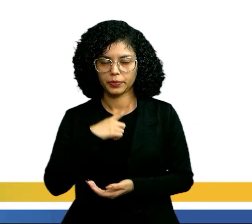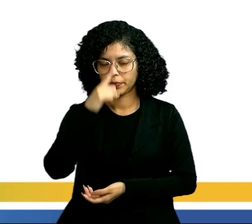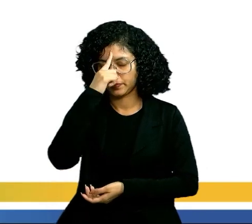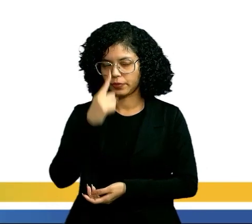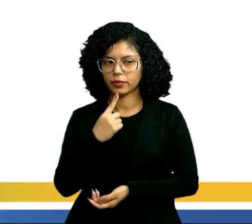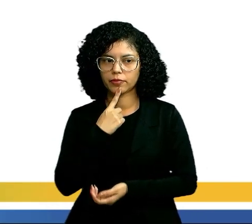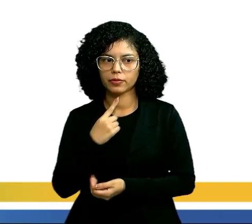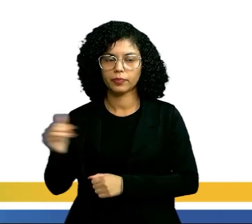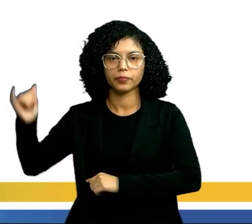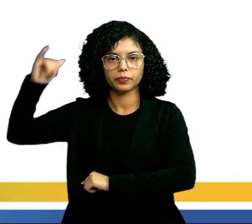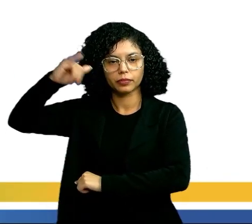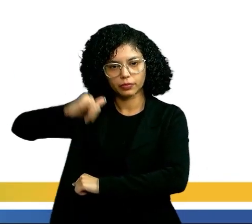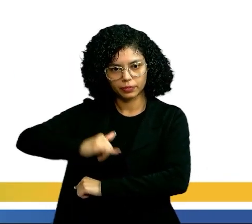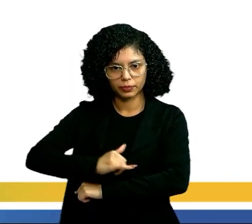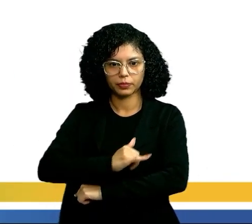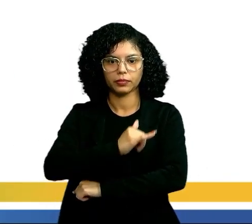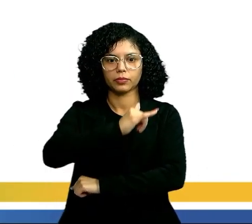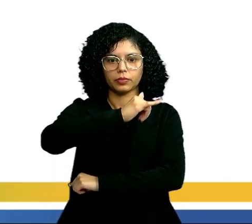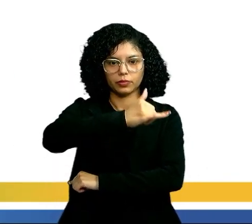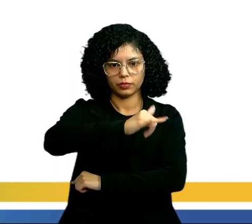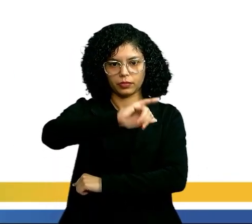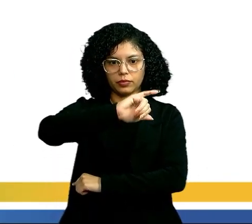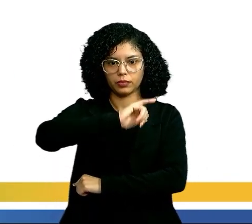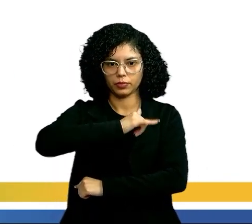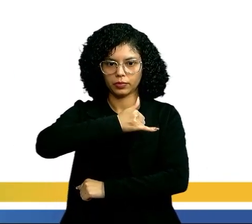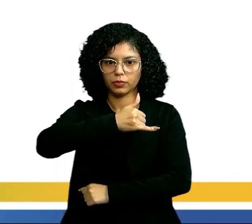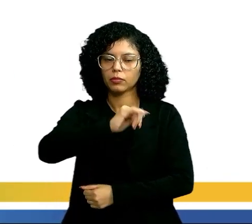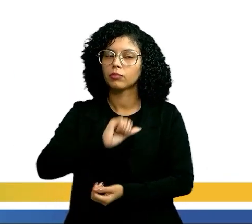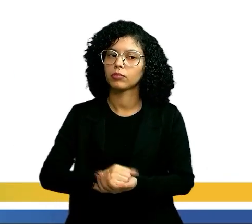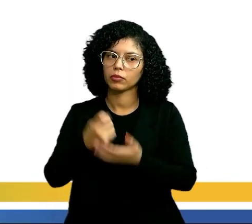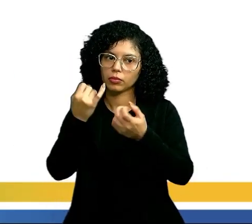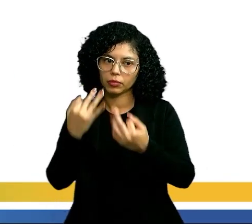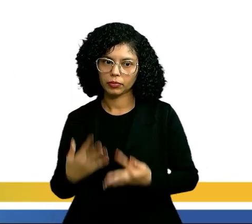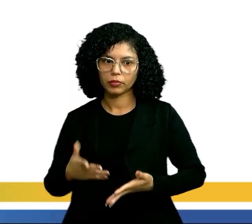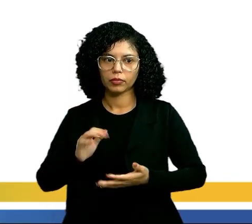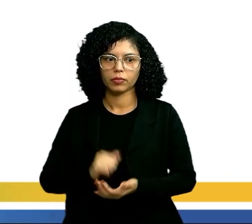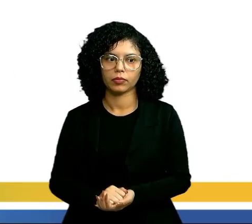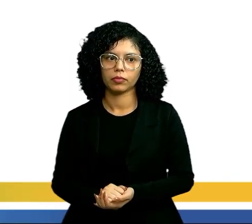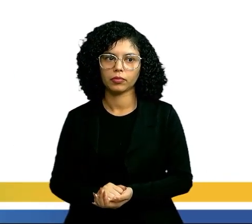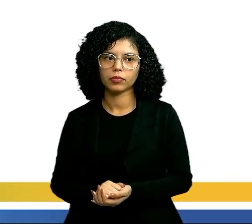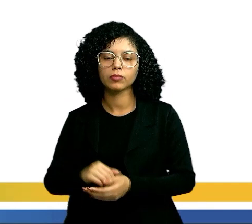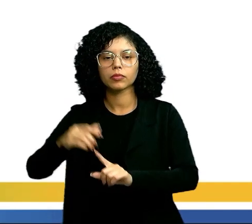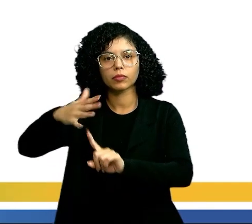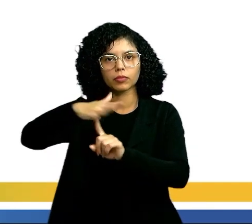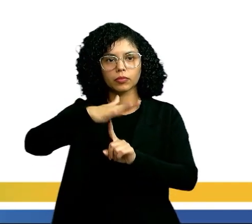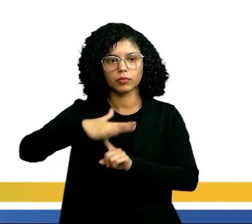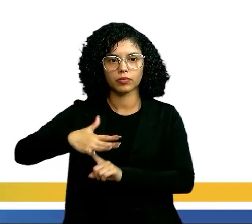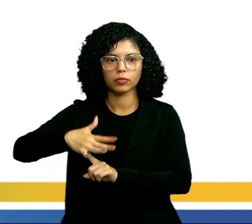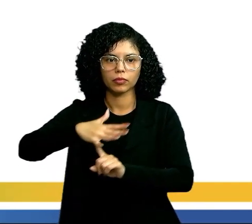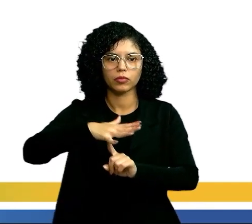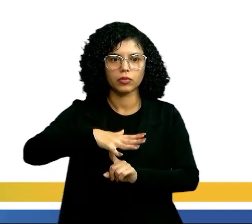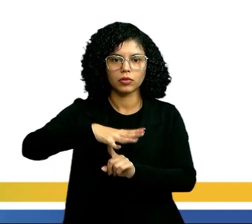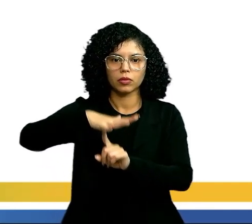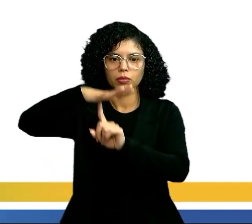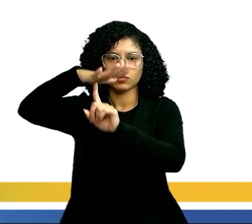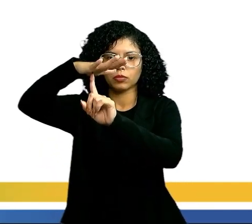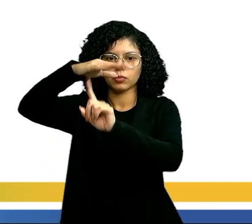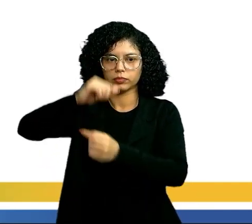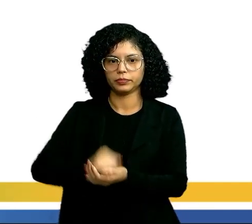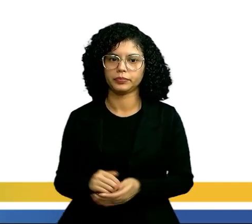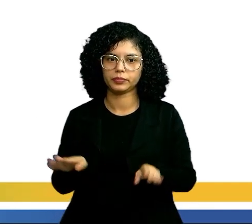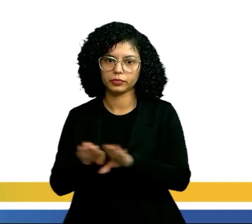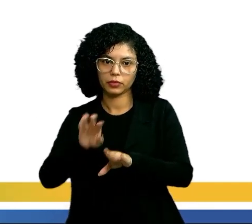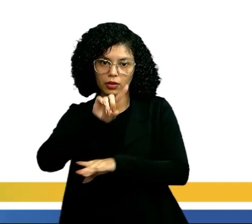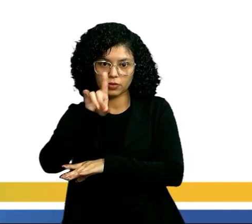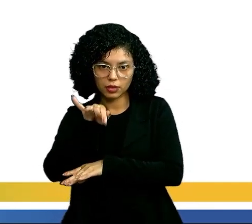nas imagens o avião, que a gente sabe o que é, né? É autoexplicativo. Helicópteros, os balões e o